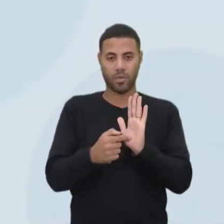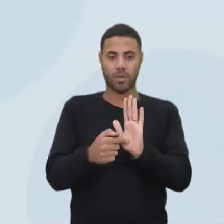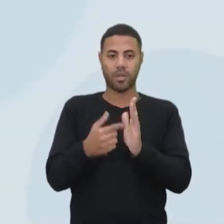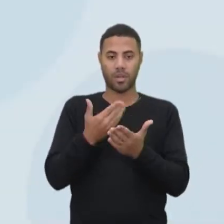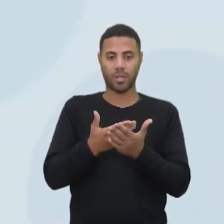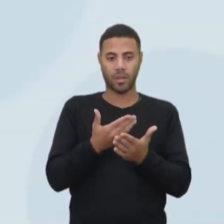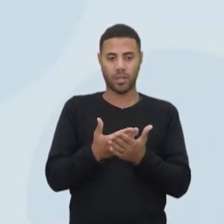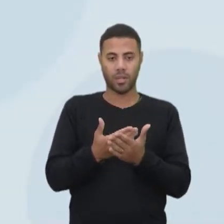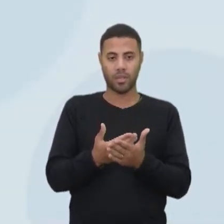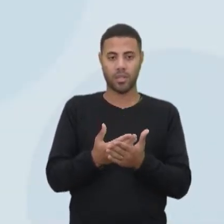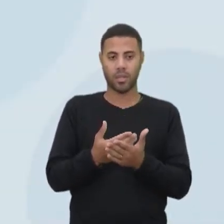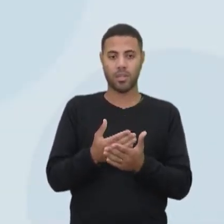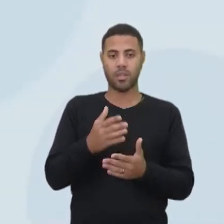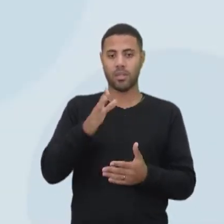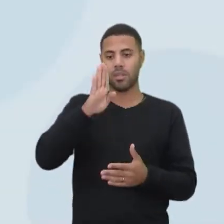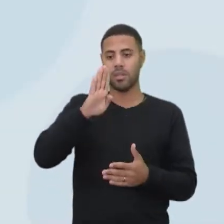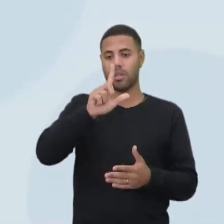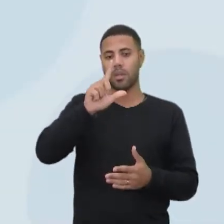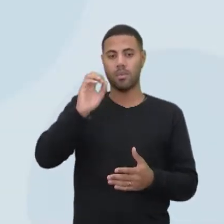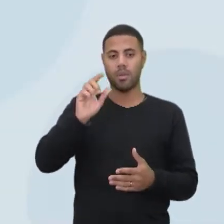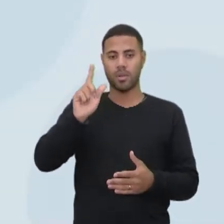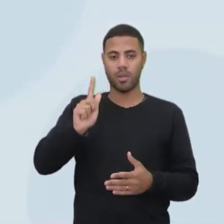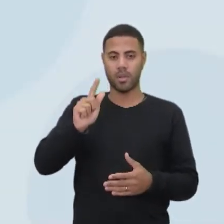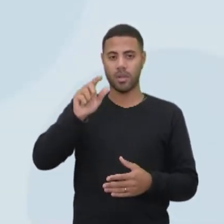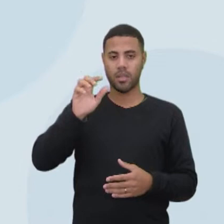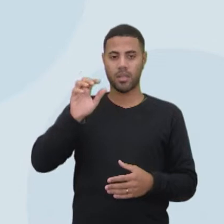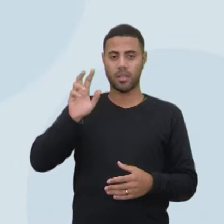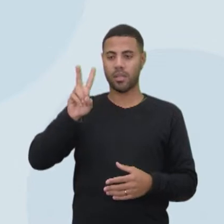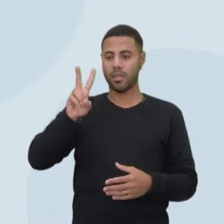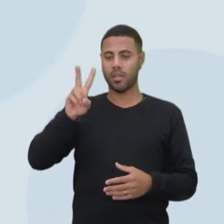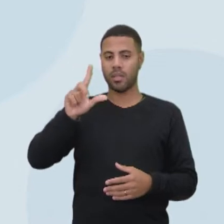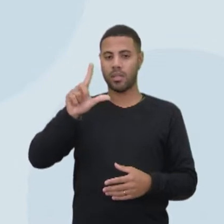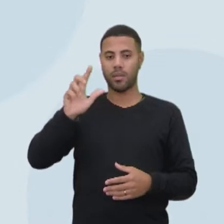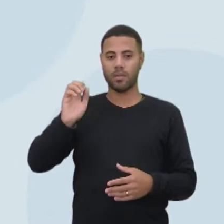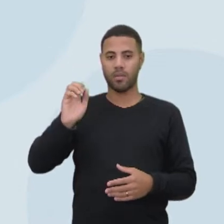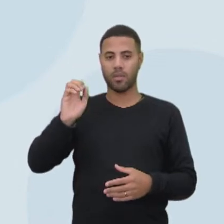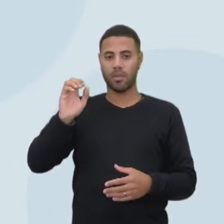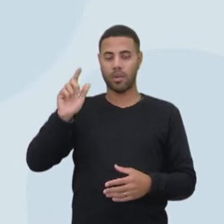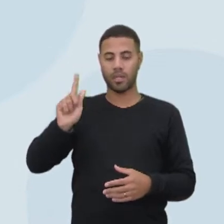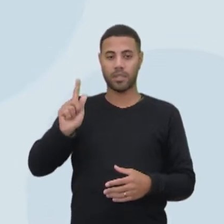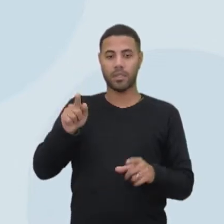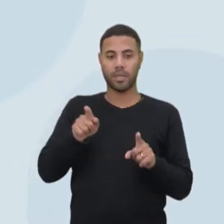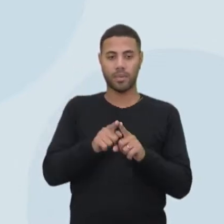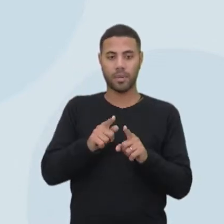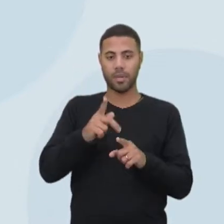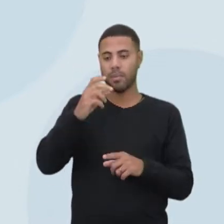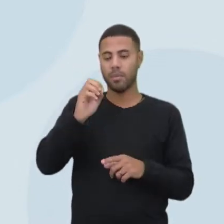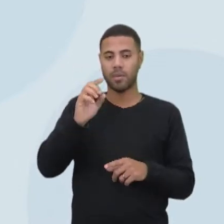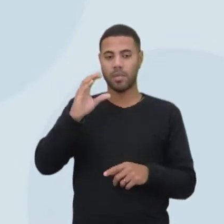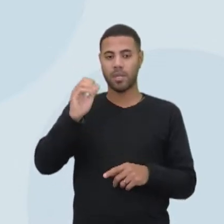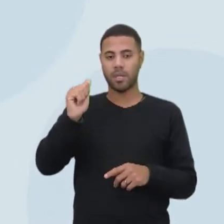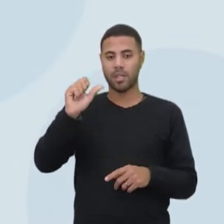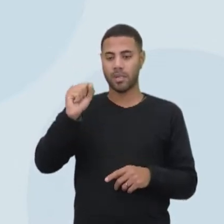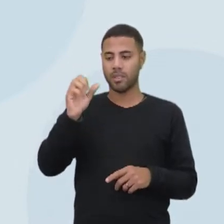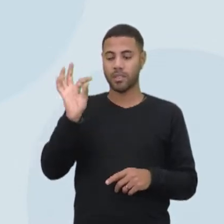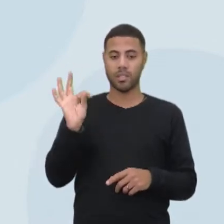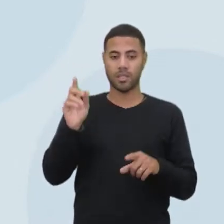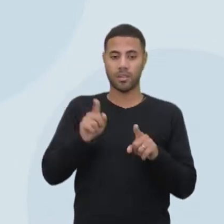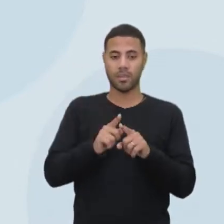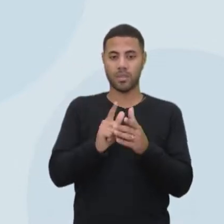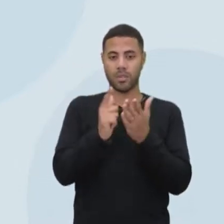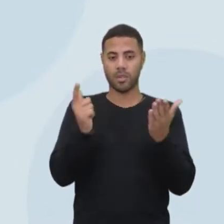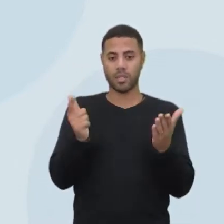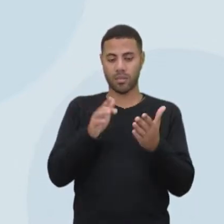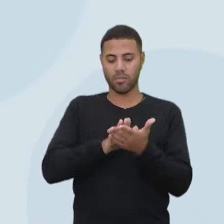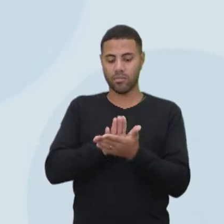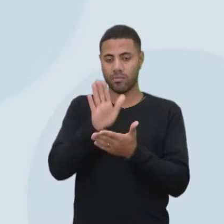É o blog e o vlog, que são dois suportes aí muito conhecidos, o podcast e o jornal impresso. A